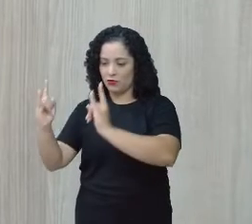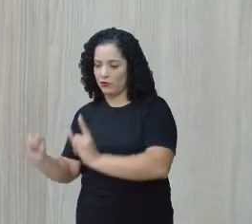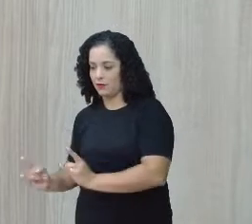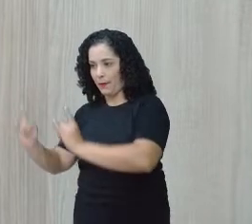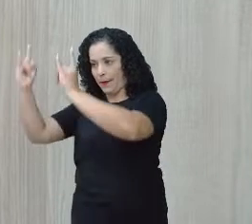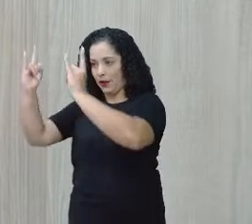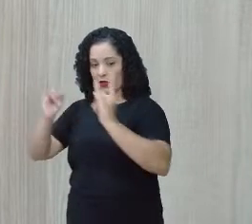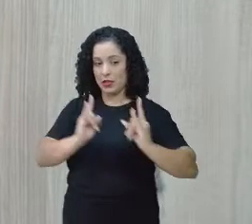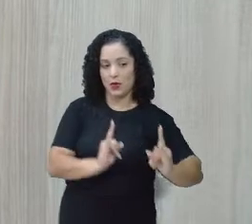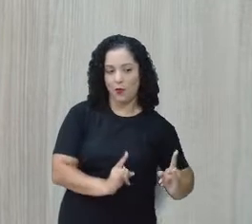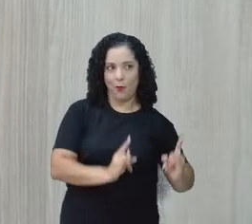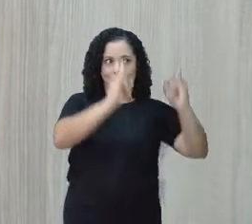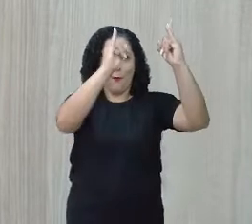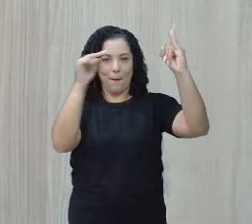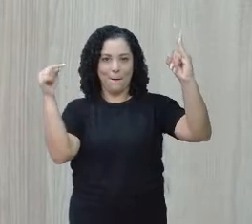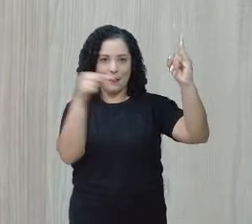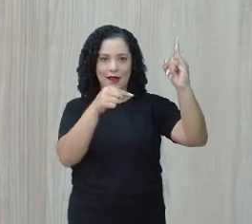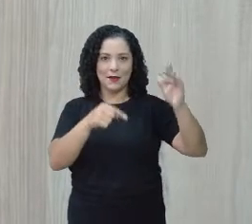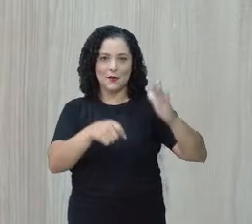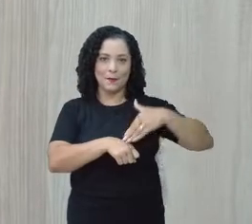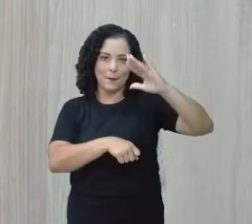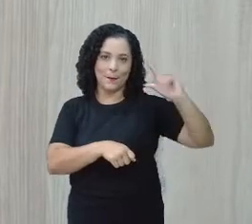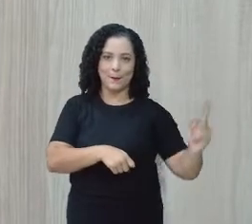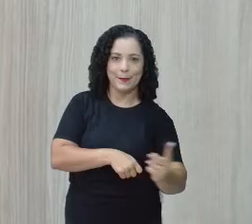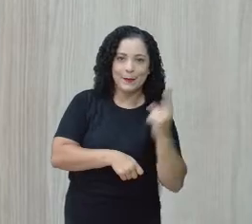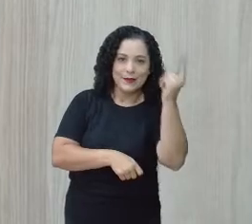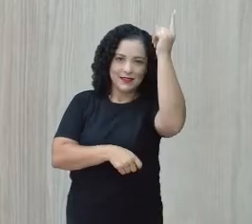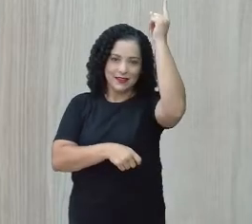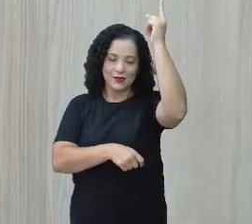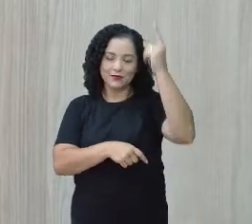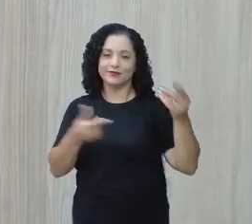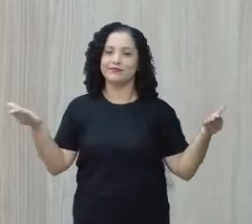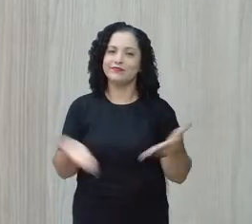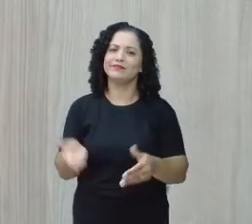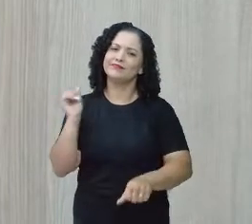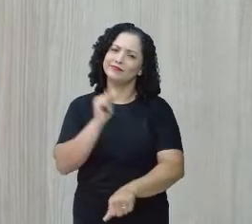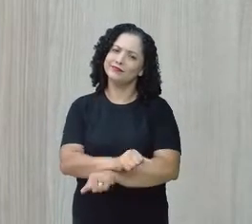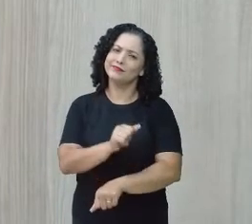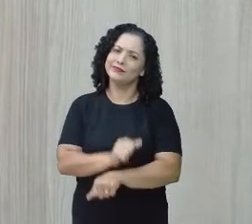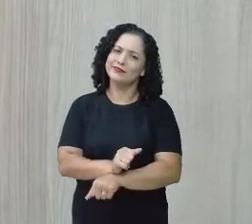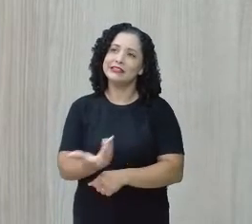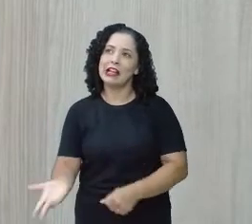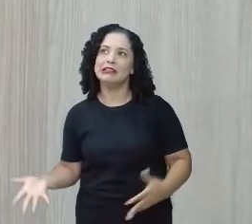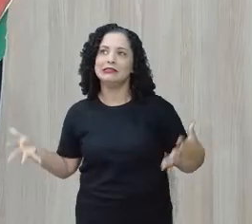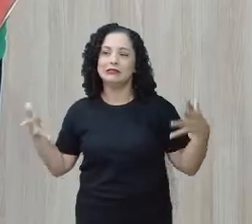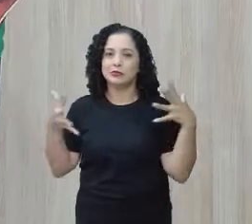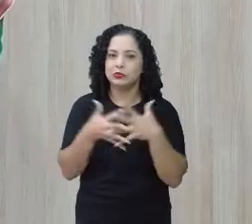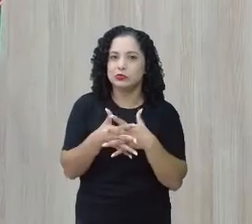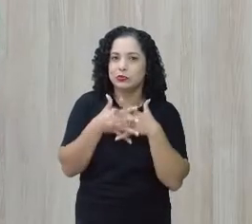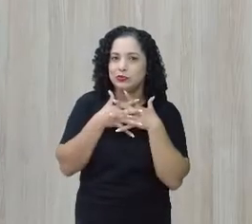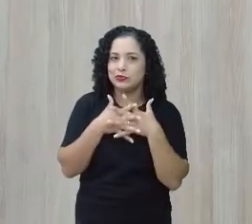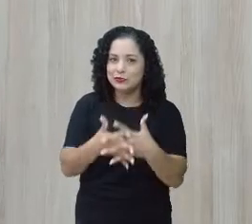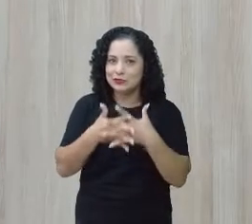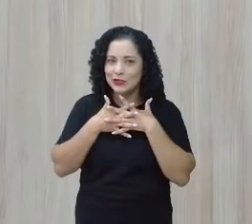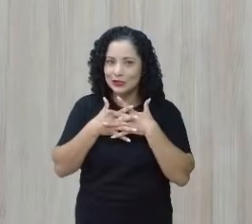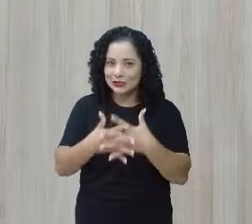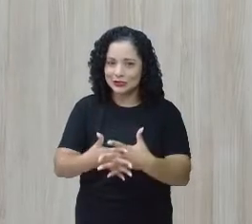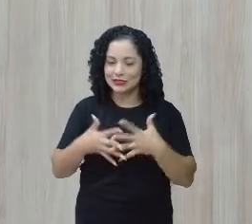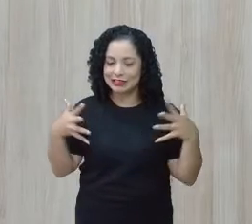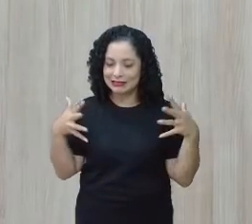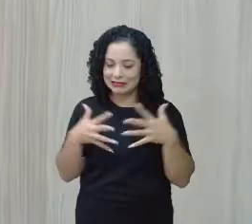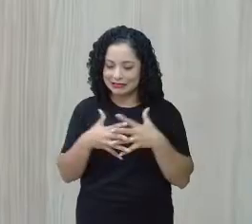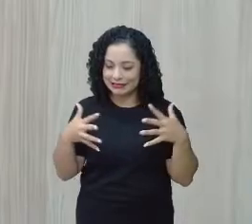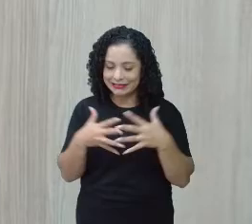citou o prédio. Mas até agora eu estou esperando, eles estão aqui indecisos, viu? Será? Então, ninguém aqui